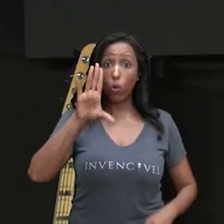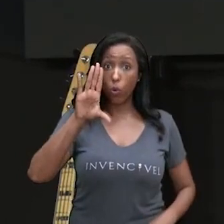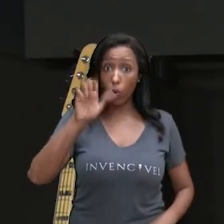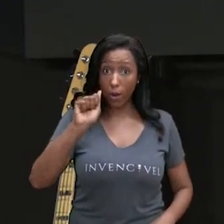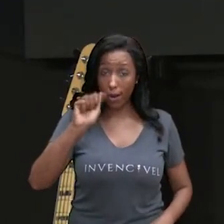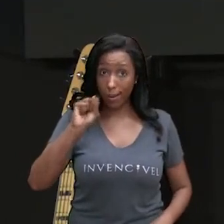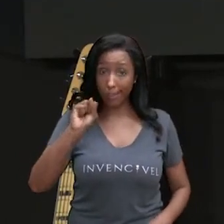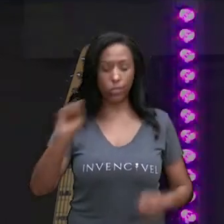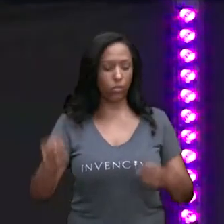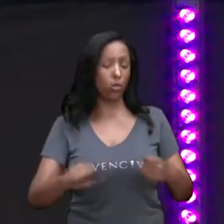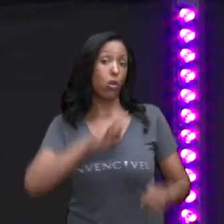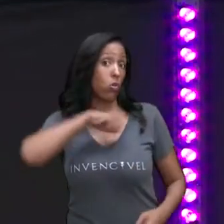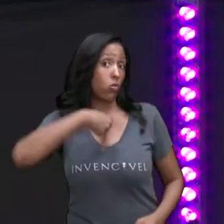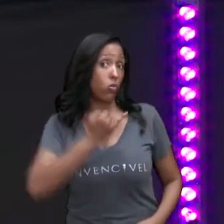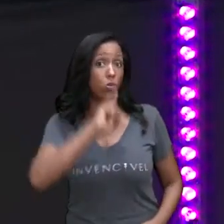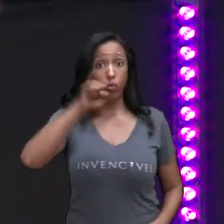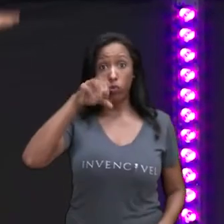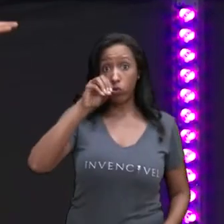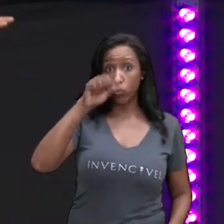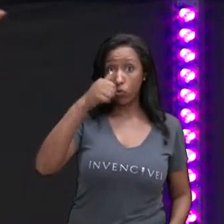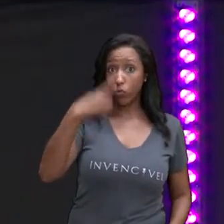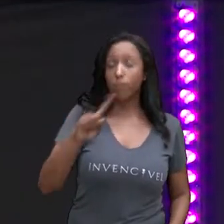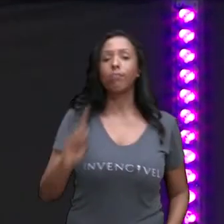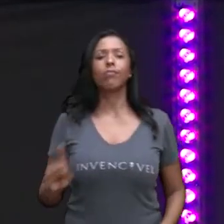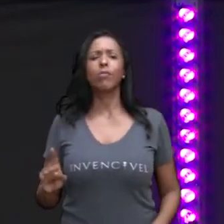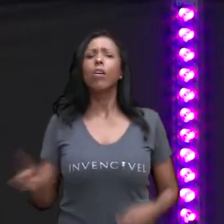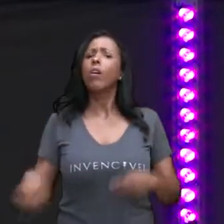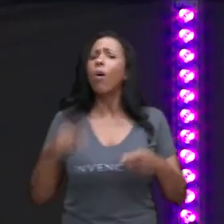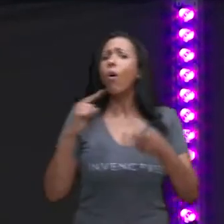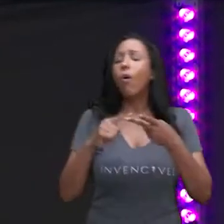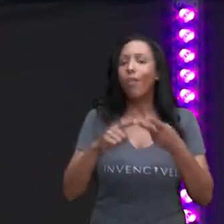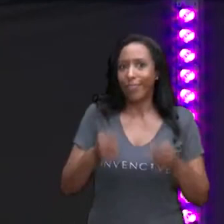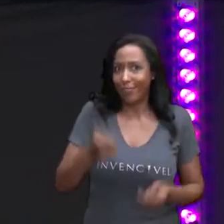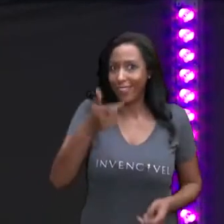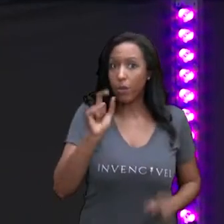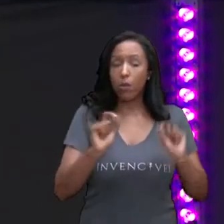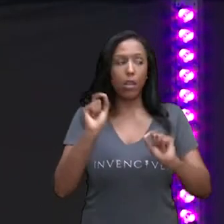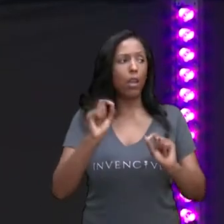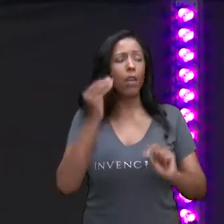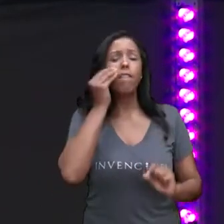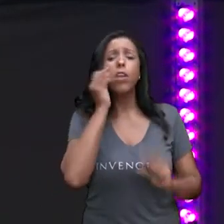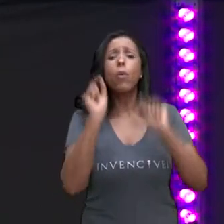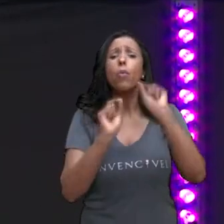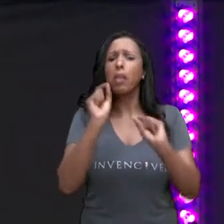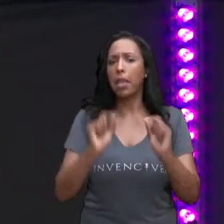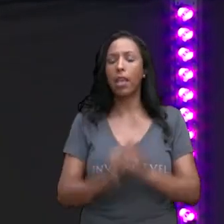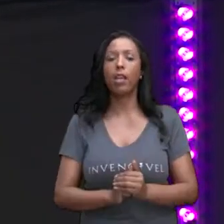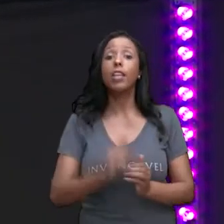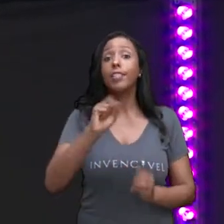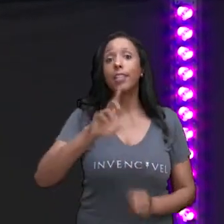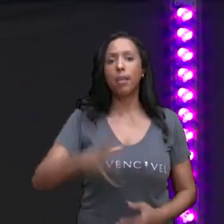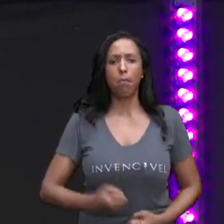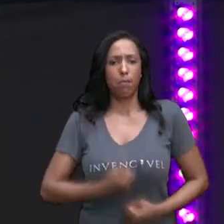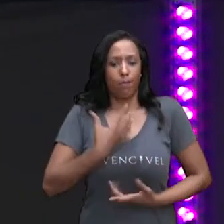gênero? É poesia? É história? É uma carta? Por quê? Porque se é uma carta para a igreja